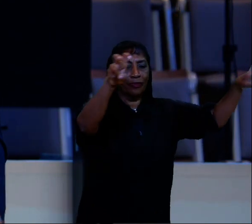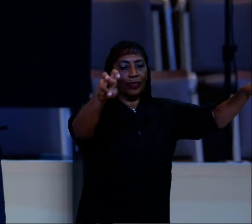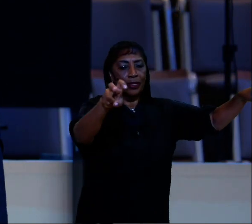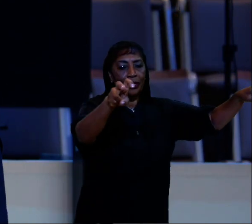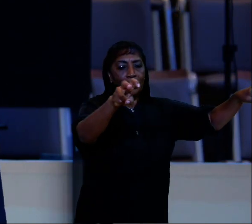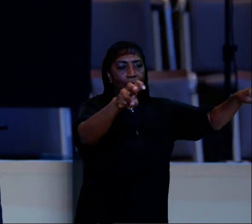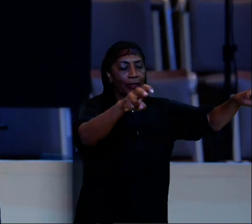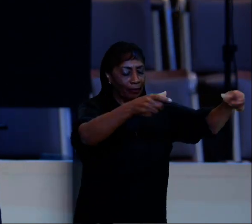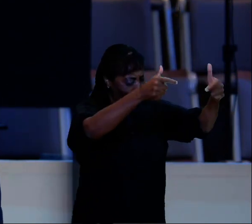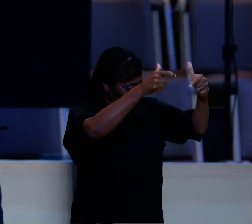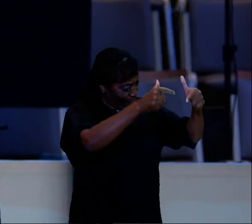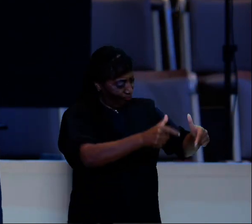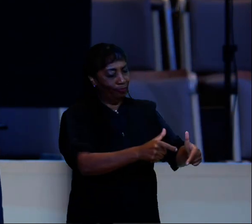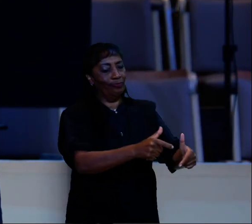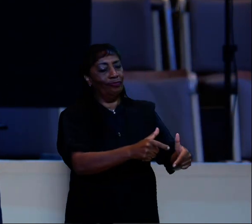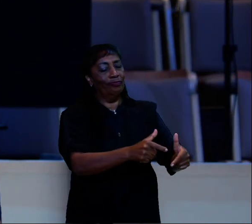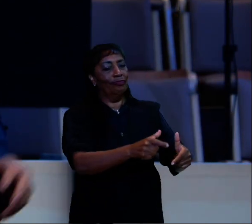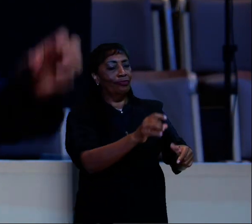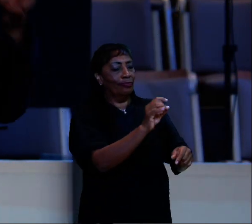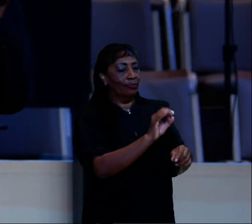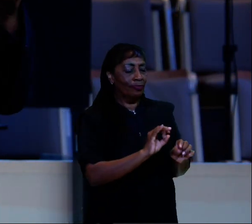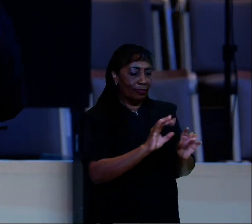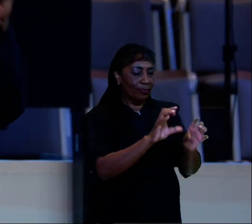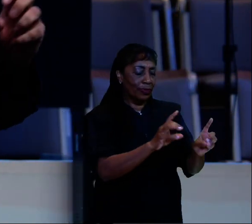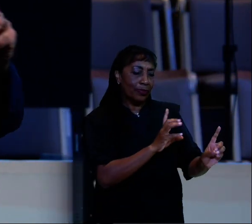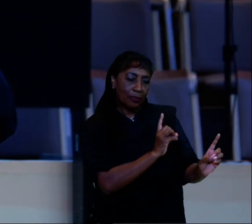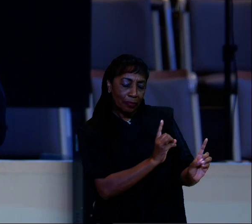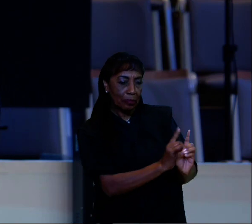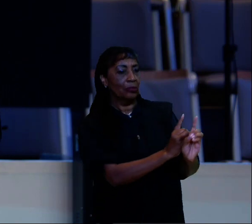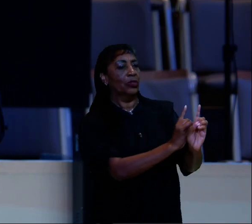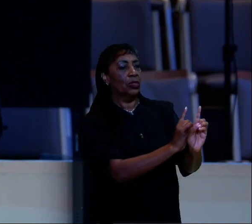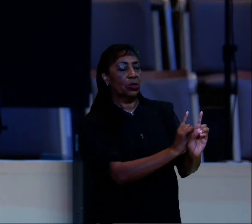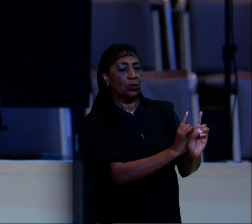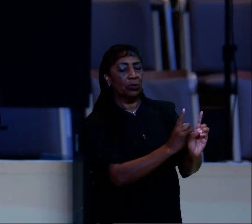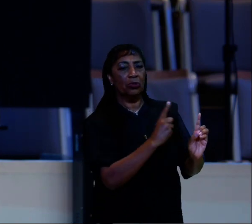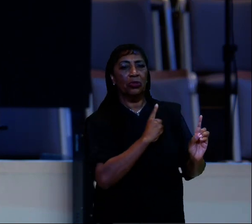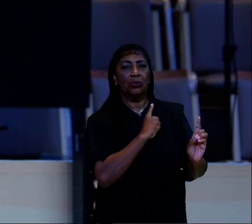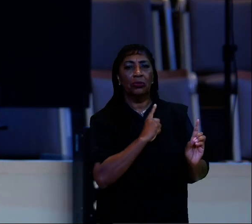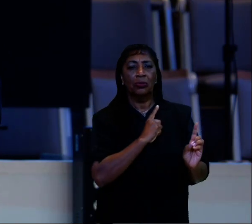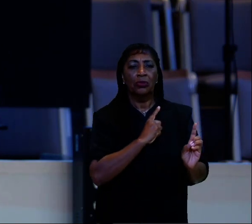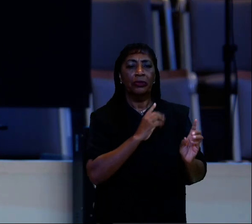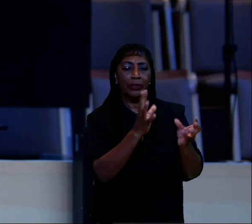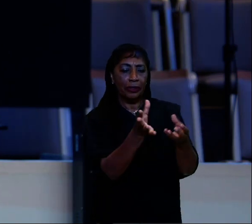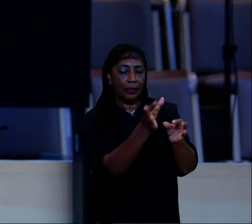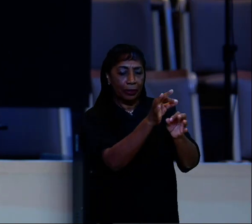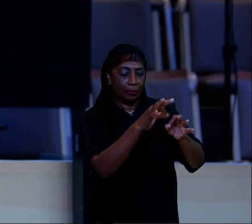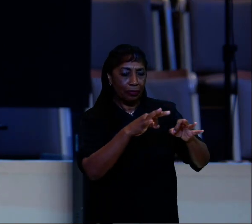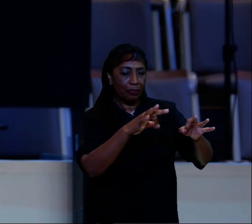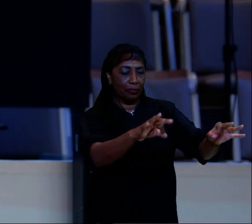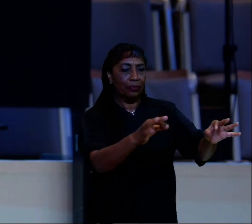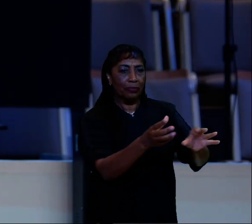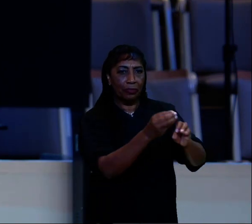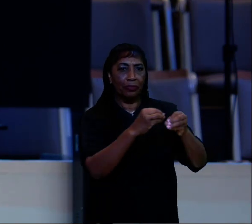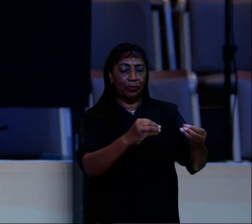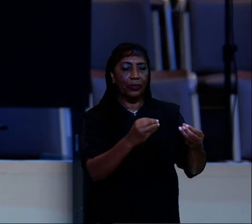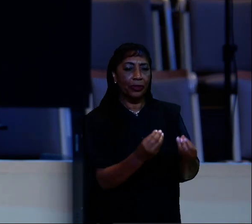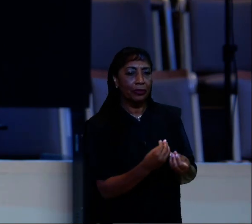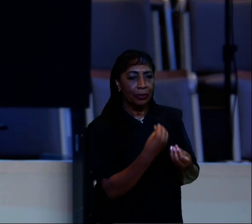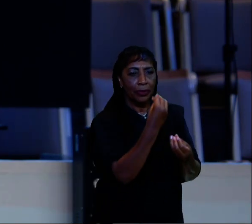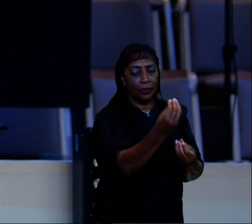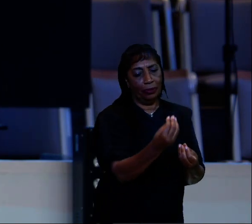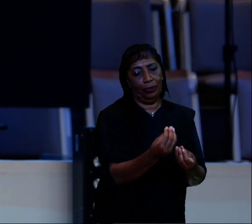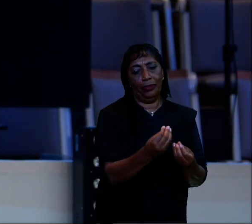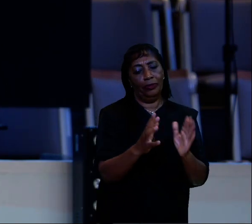ponto de encontro. E ali você tem um presentinho muito especial que a igreja preparou como um sinônimo aí,